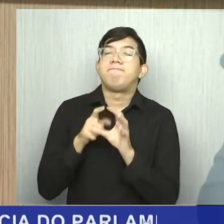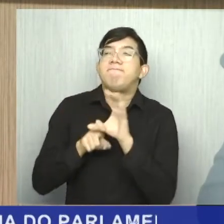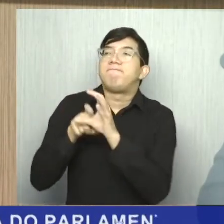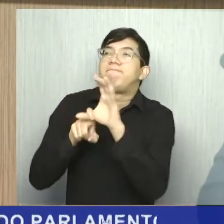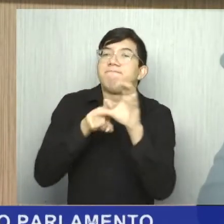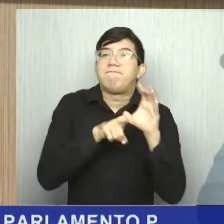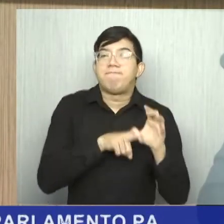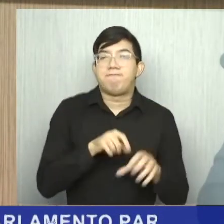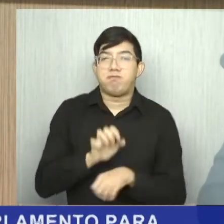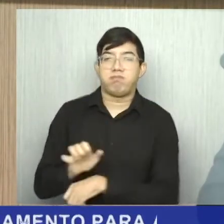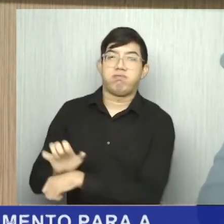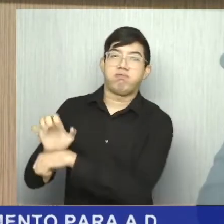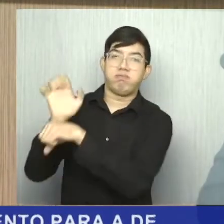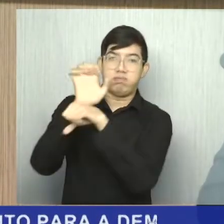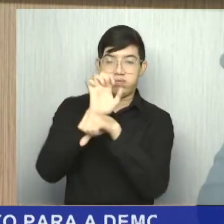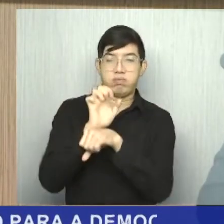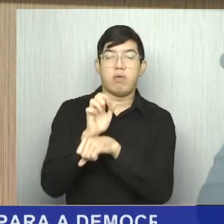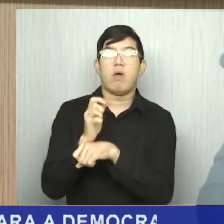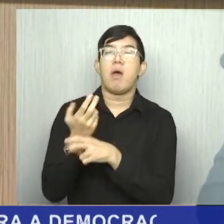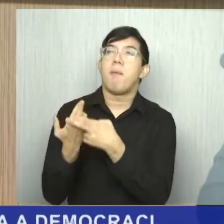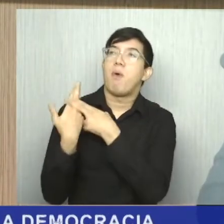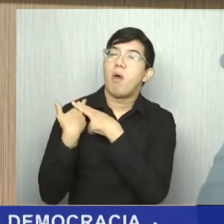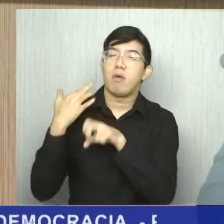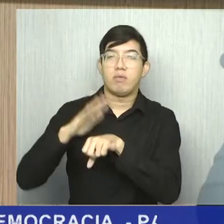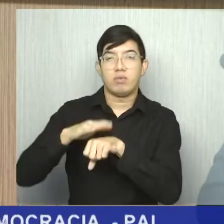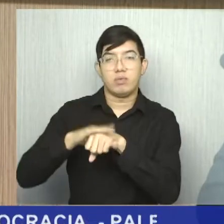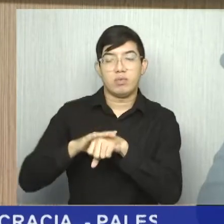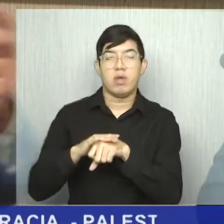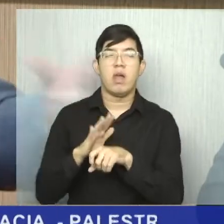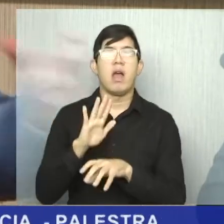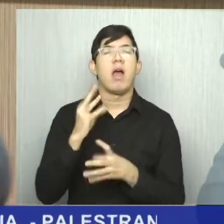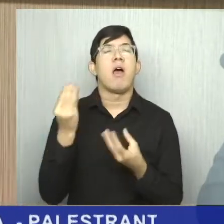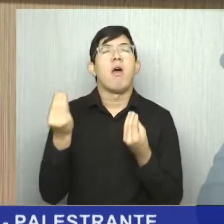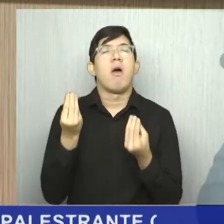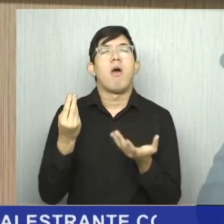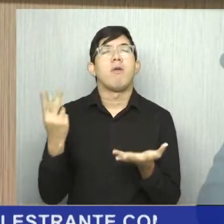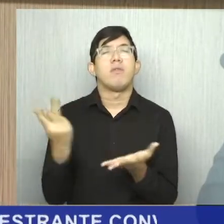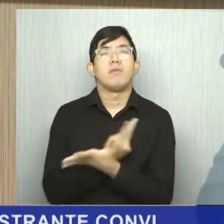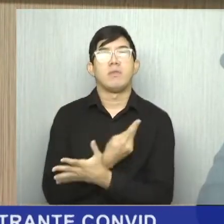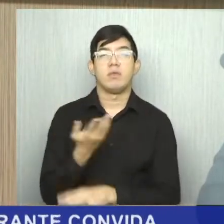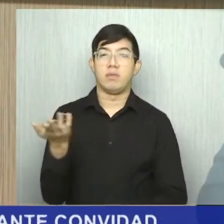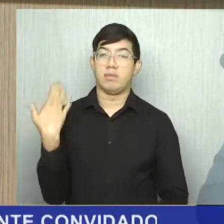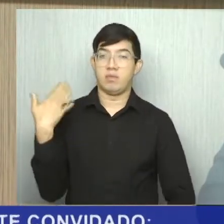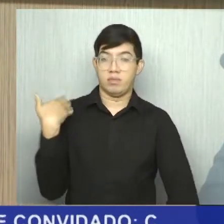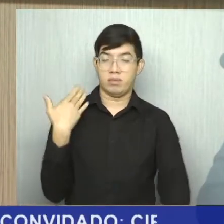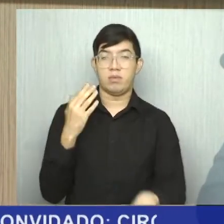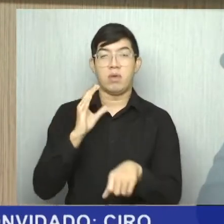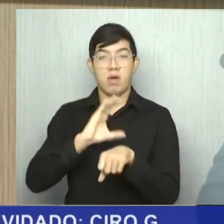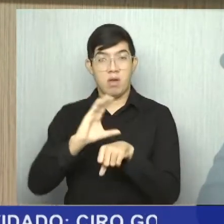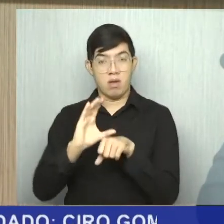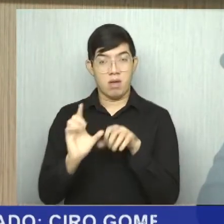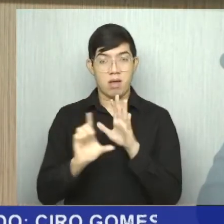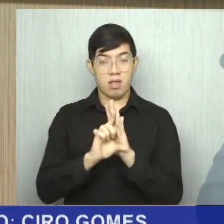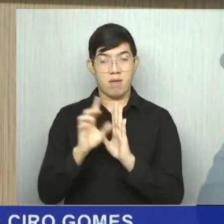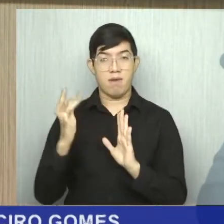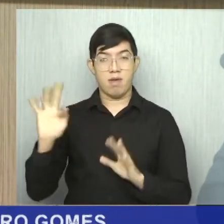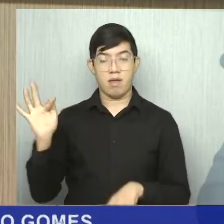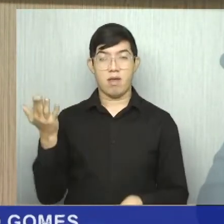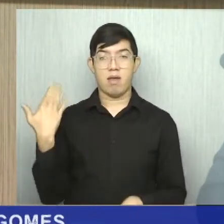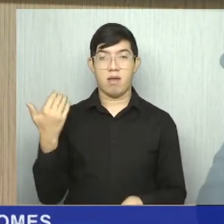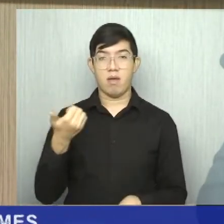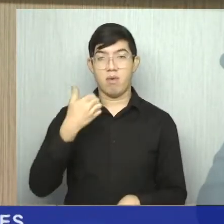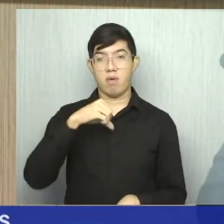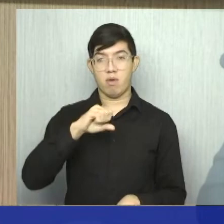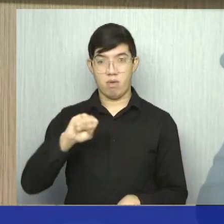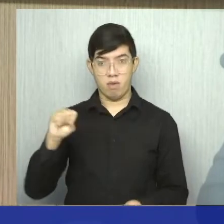municípios. Por que isto aconteceu? Vamos lá. A Constituição Cidadã de 88, ela tinha uma